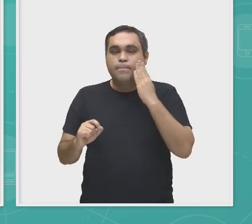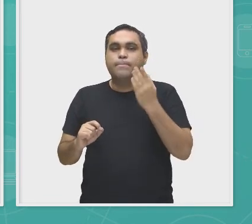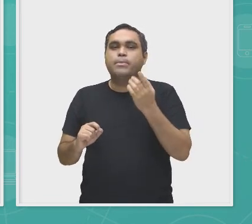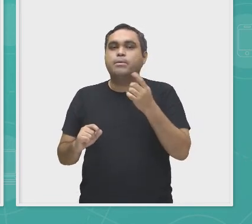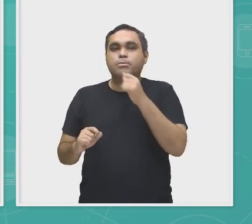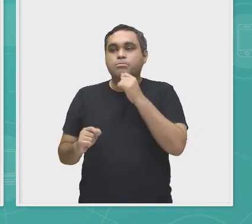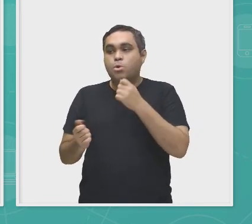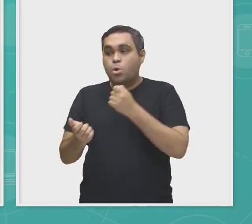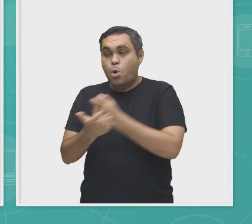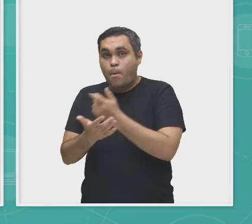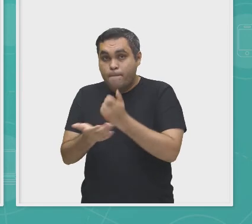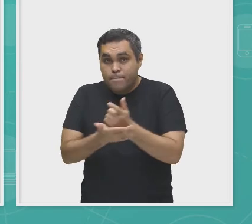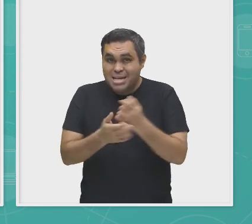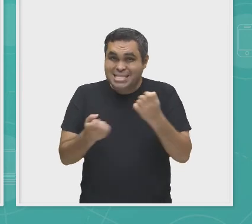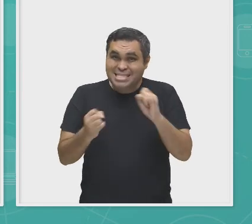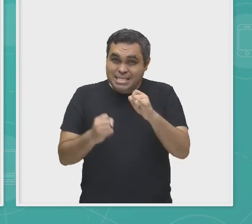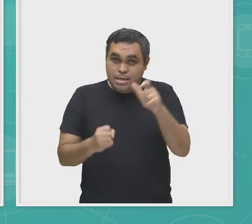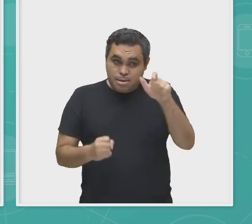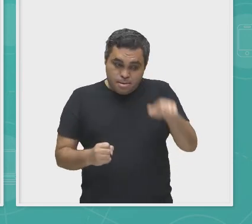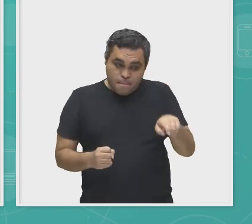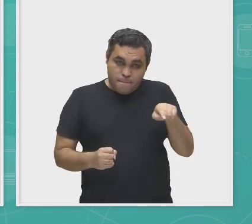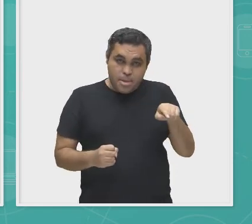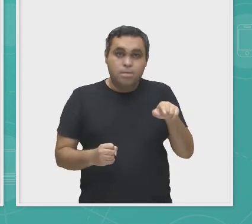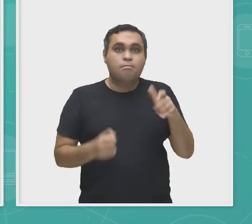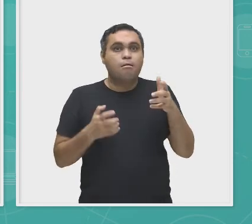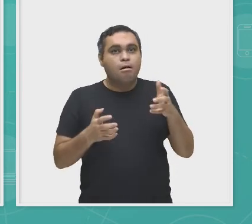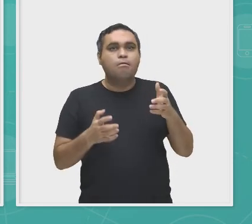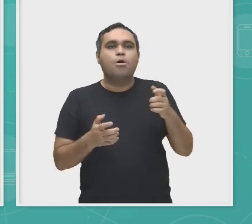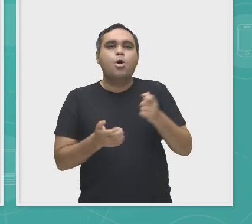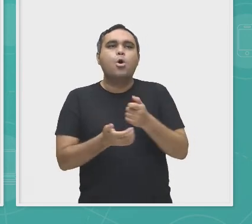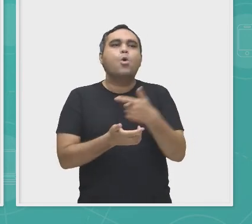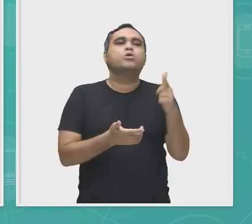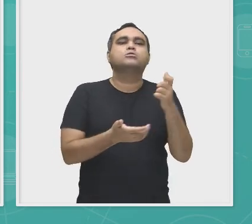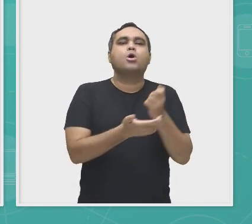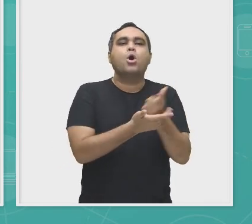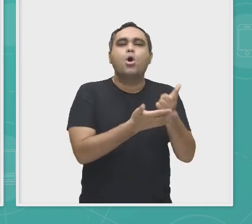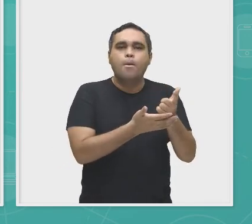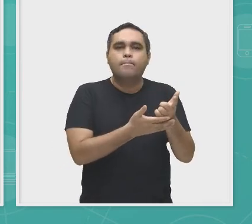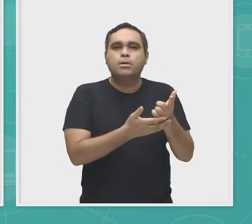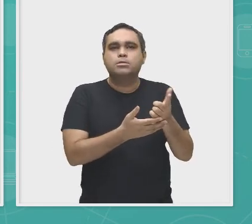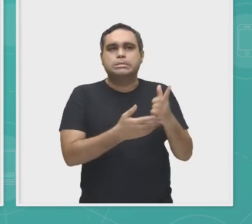600. Qual o saldo de Pedro após as compras? Pessoal,